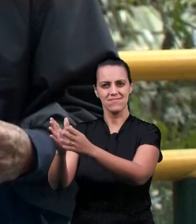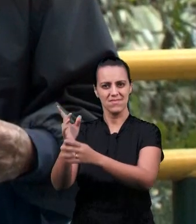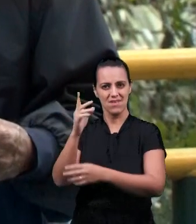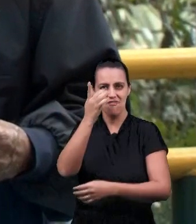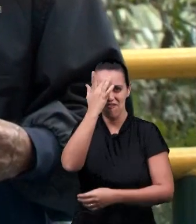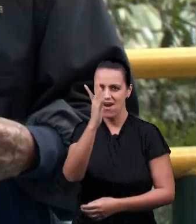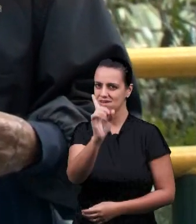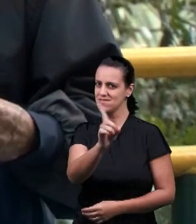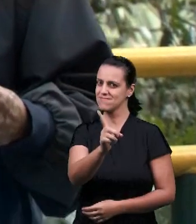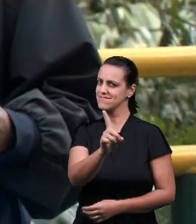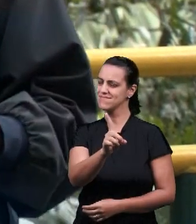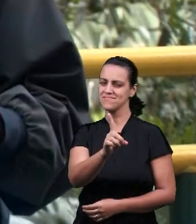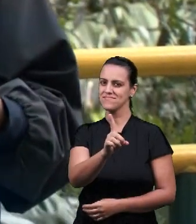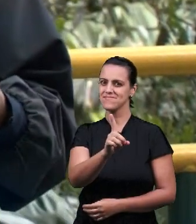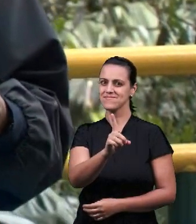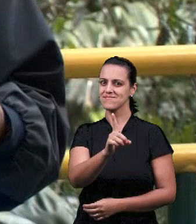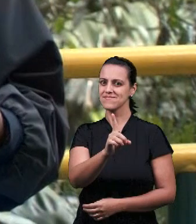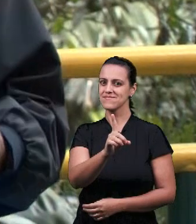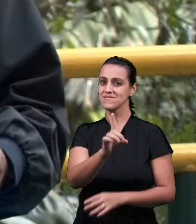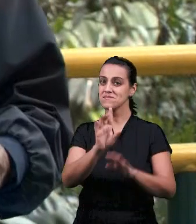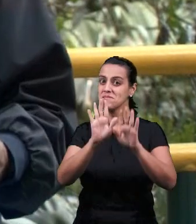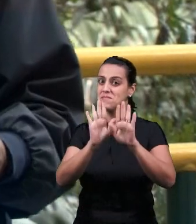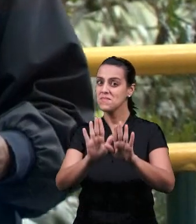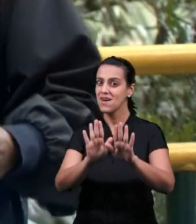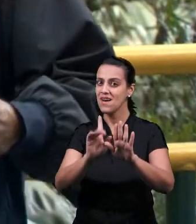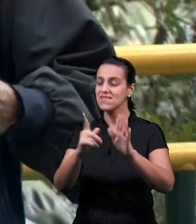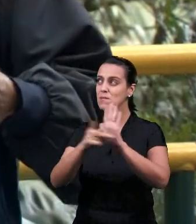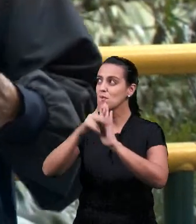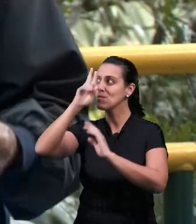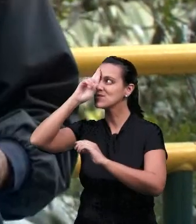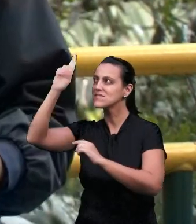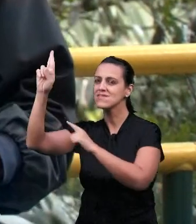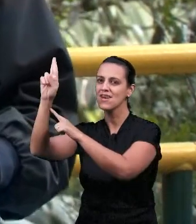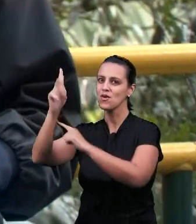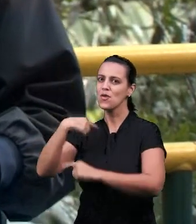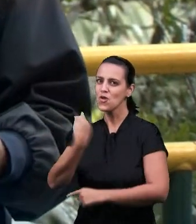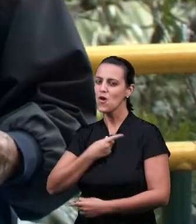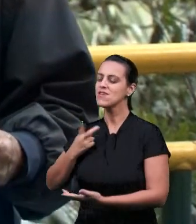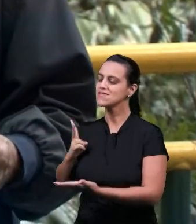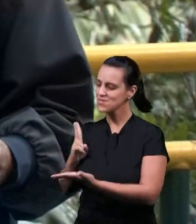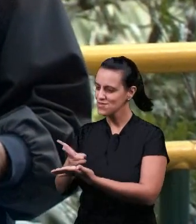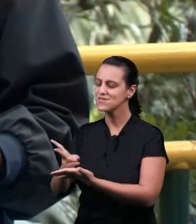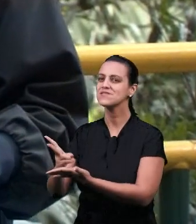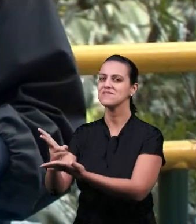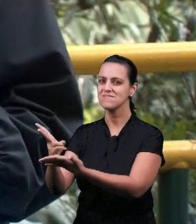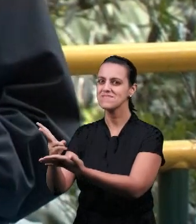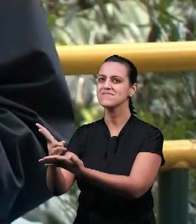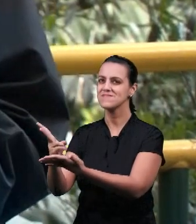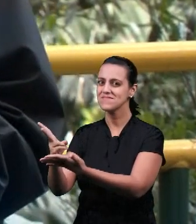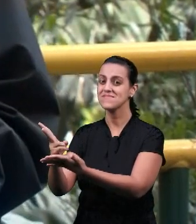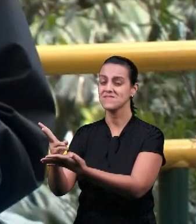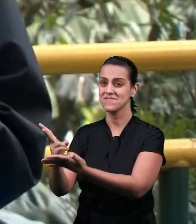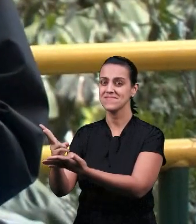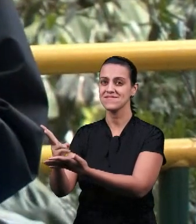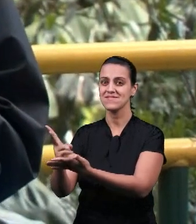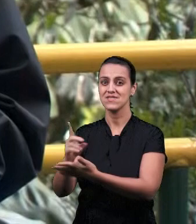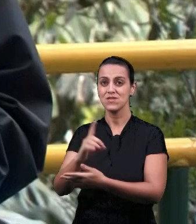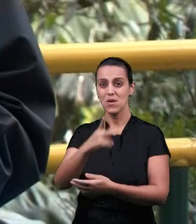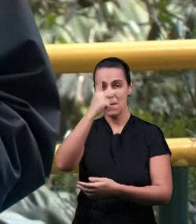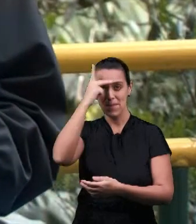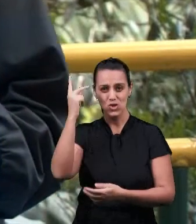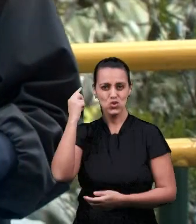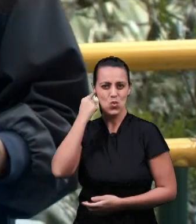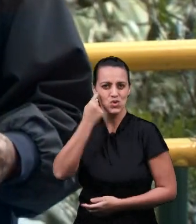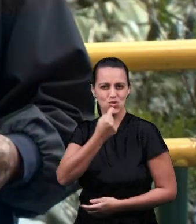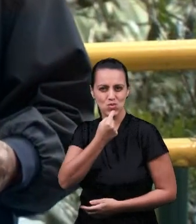fácil, mas é da parte do Senhor e nós vamos continuar, não só os que são